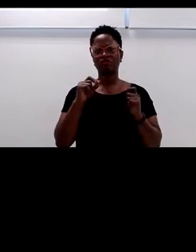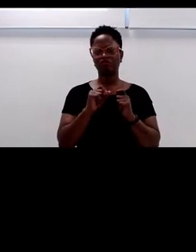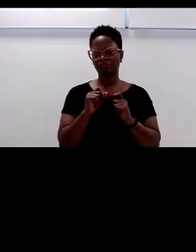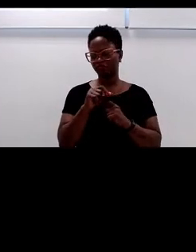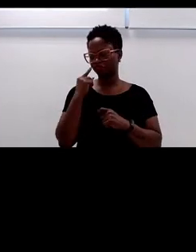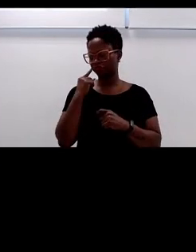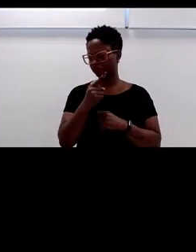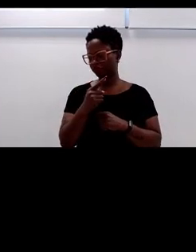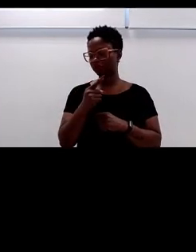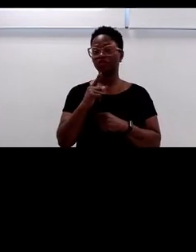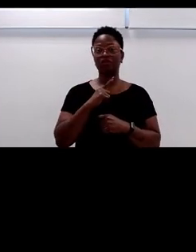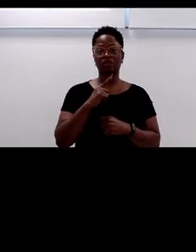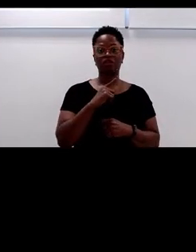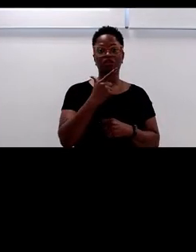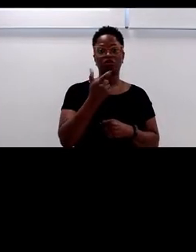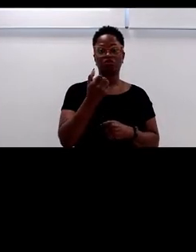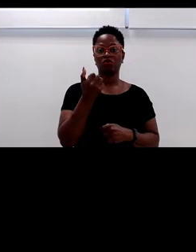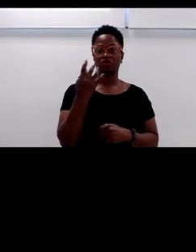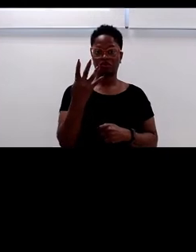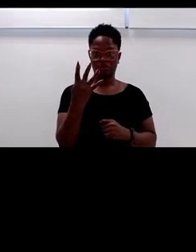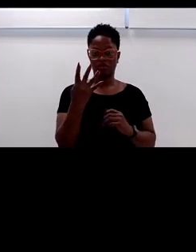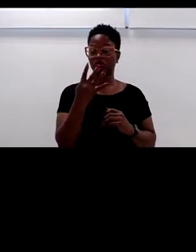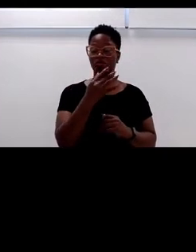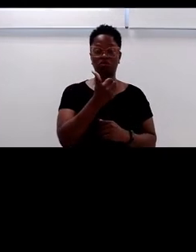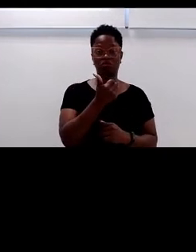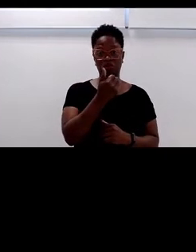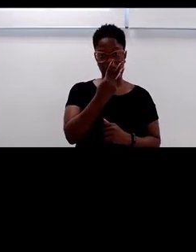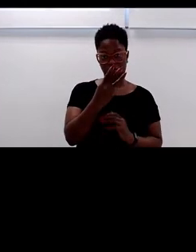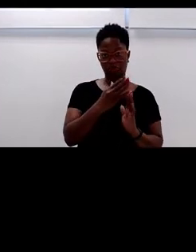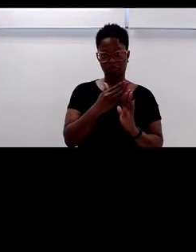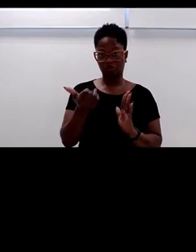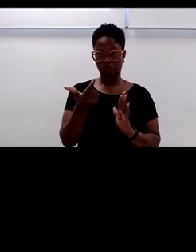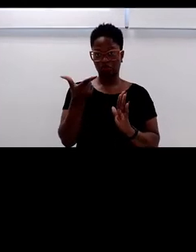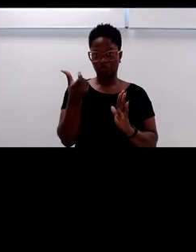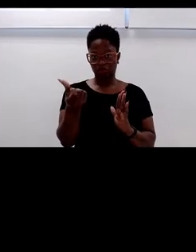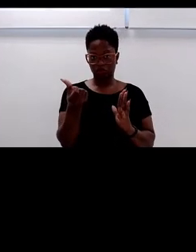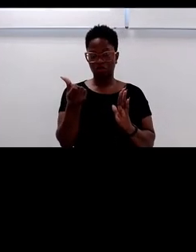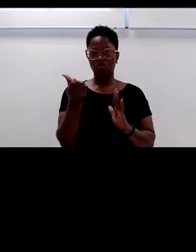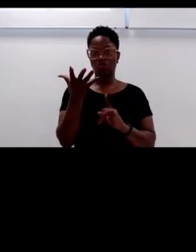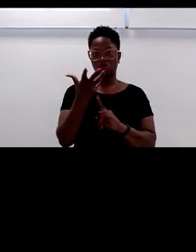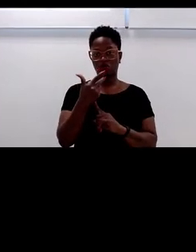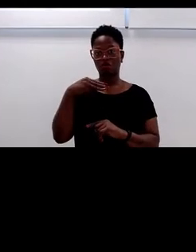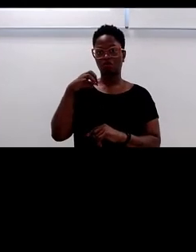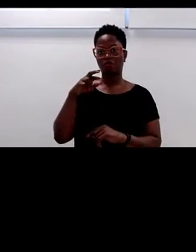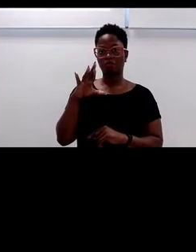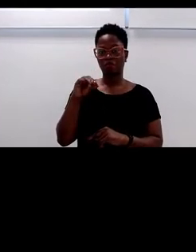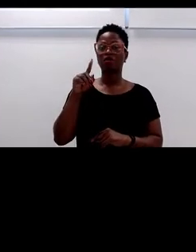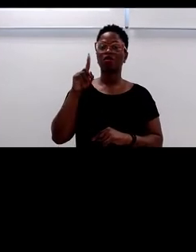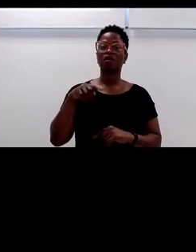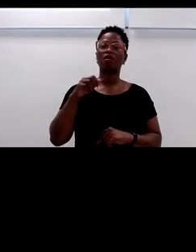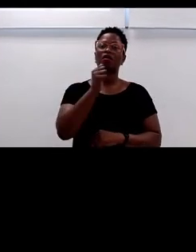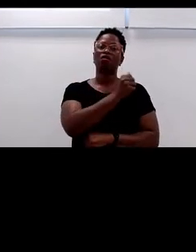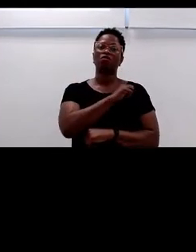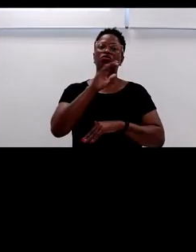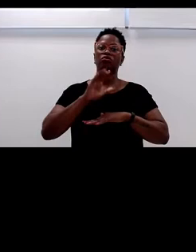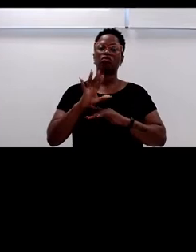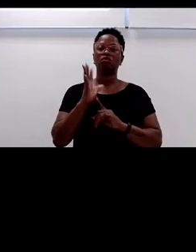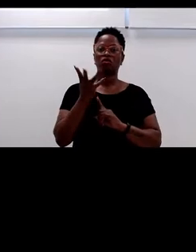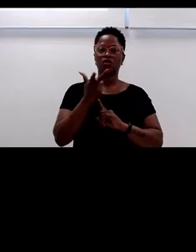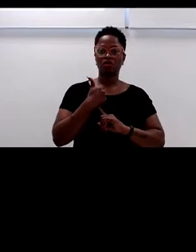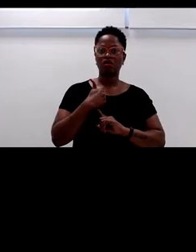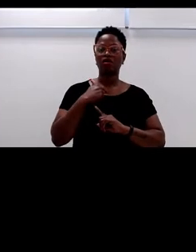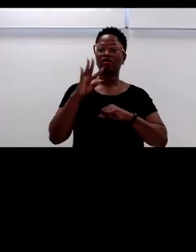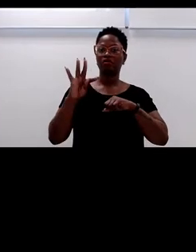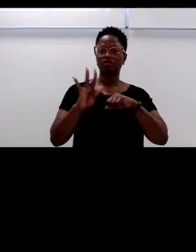Entre 2013 e 2016, o artista Marcos Teixeira foi aluno do curso A Arte e a Técnica